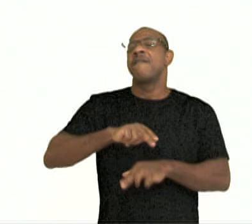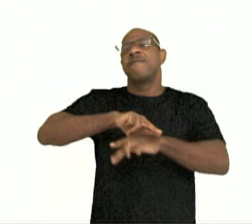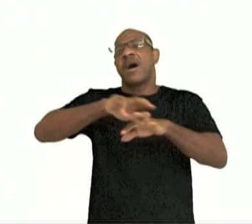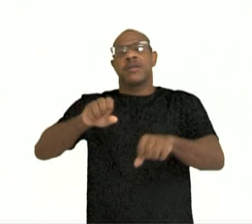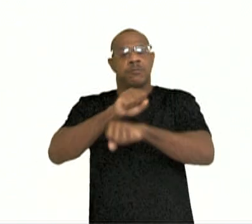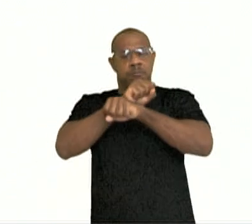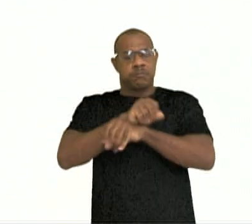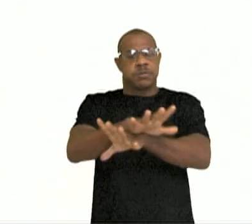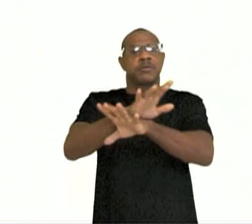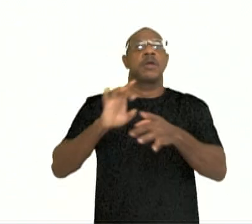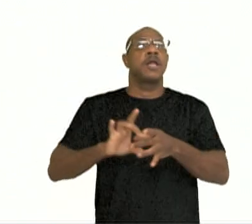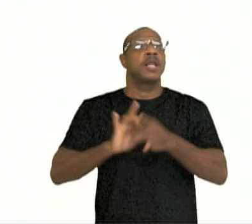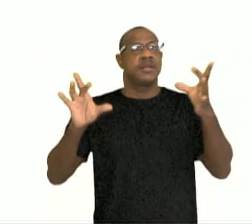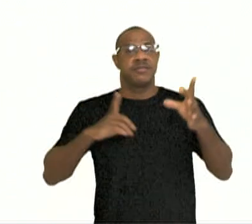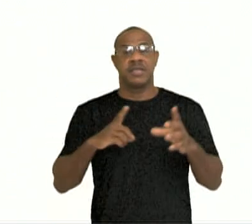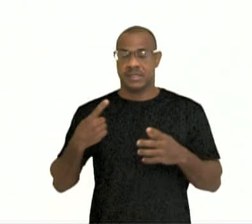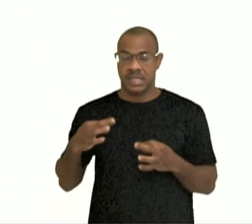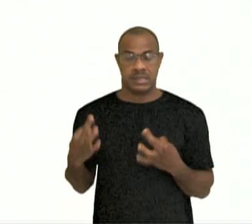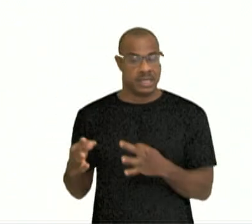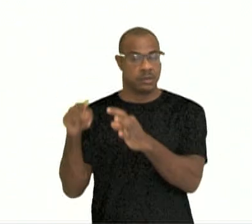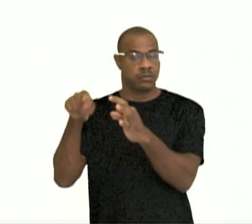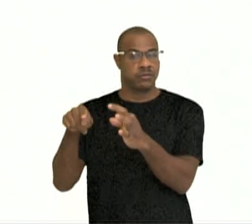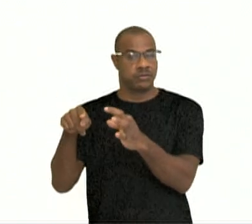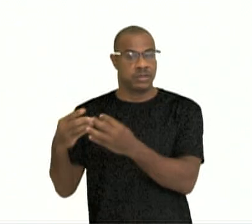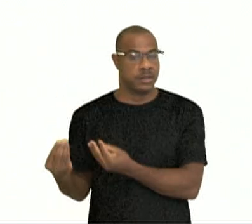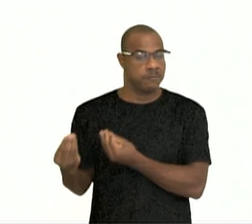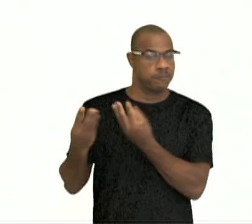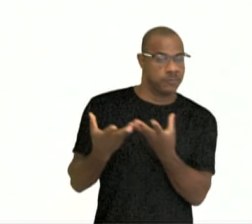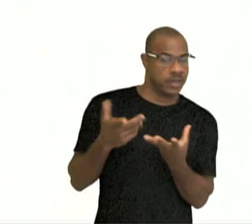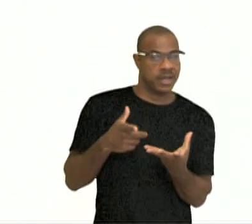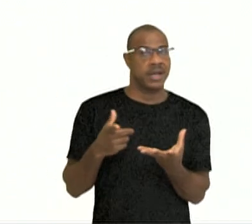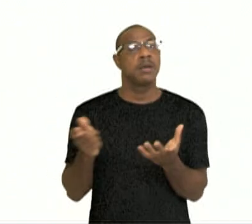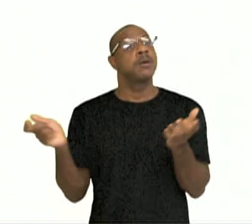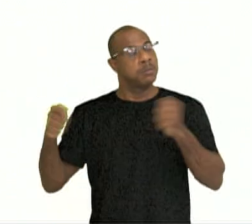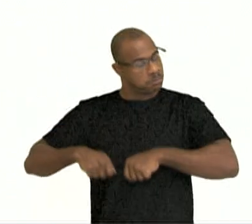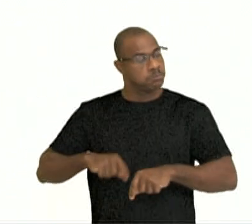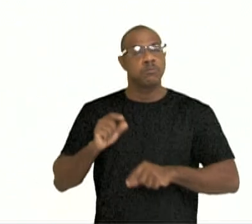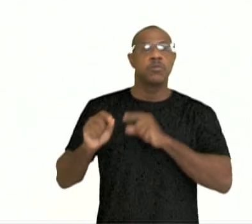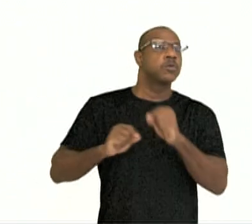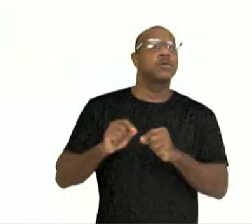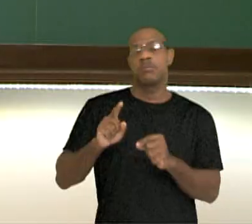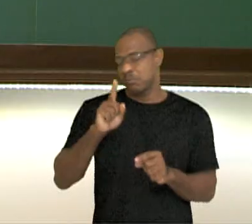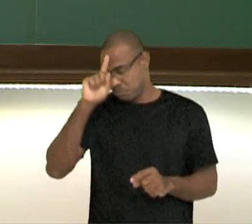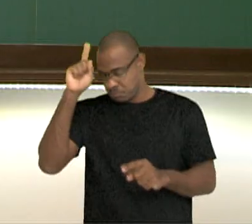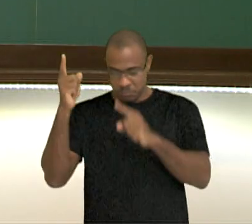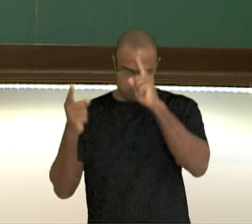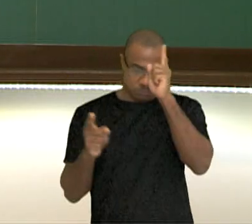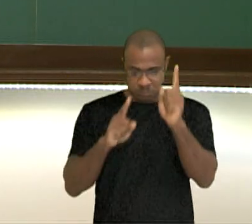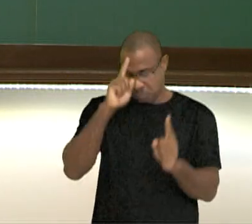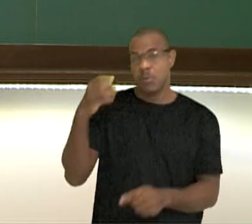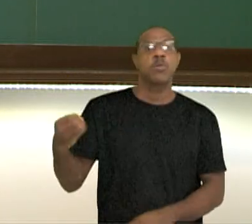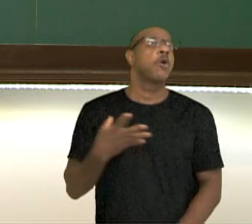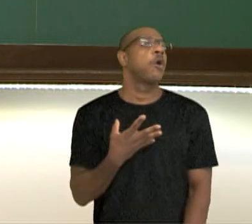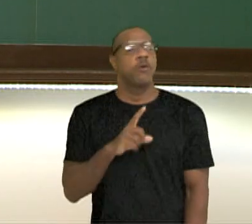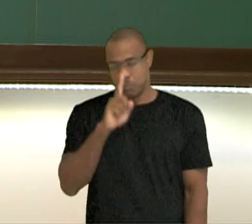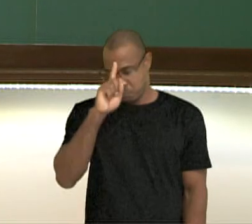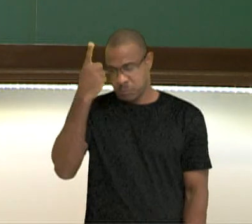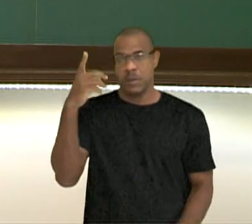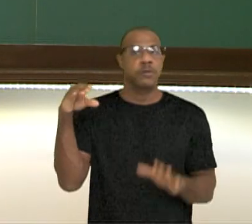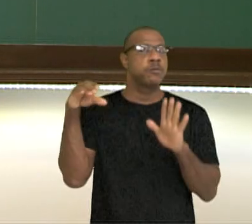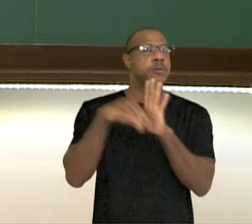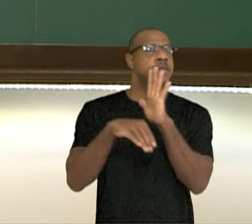mídias, né, disponíveis pela tecnologia, né, nos permite criar novas ideias, novos